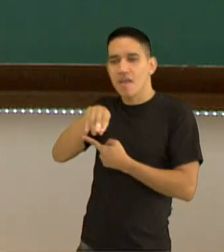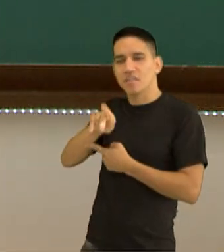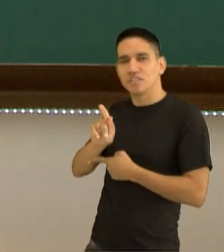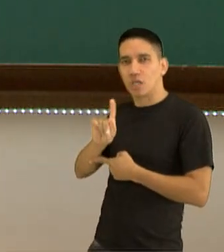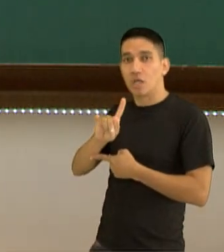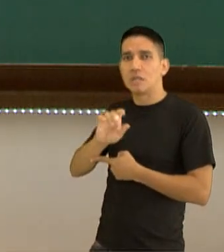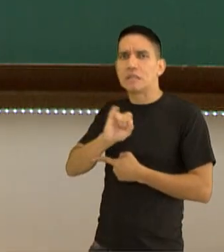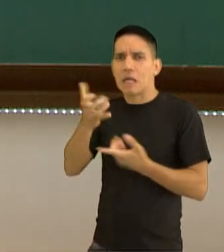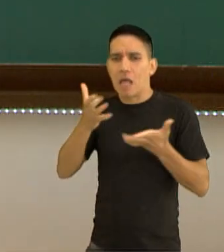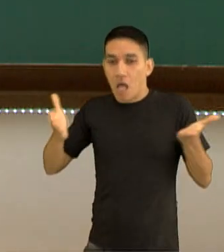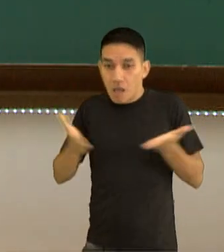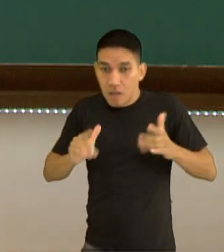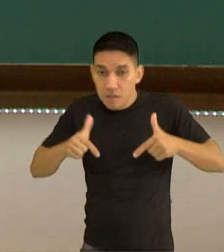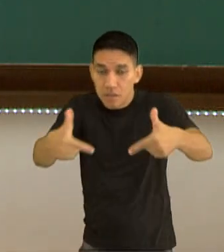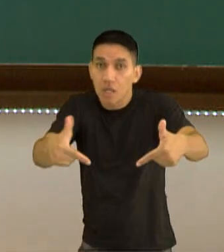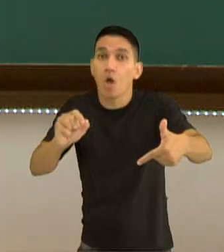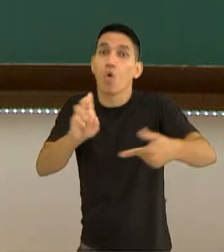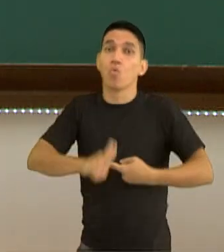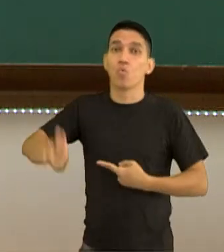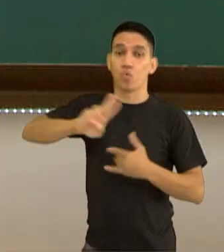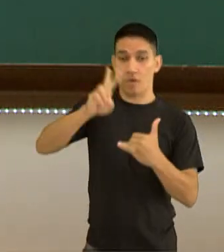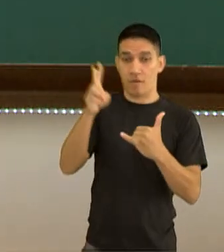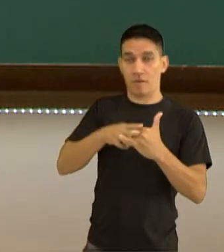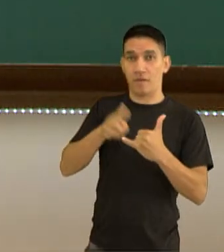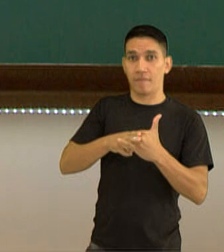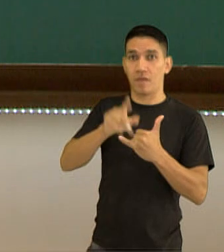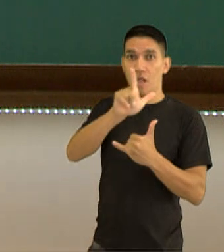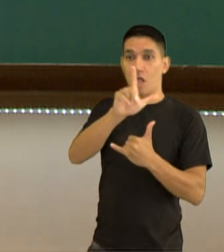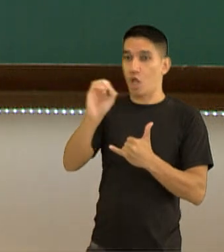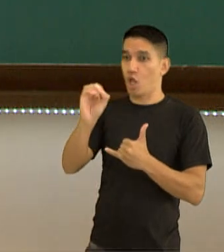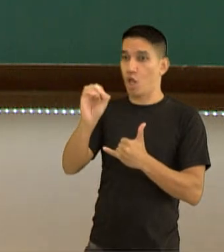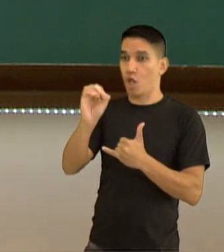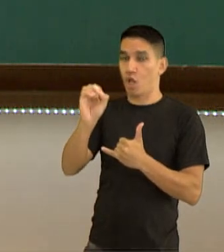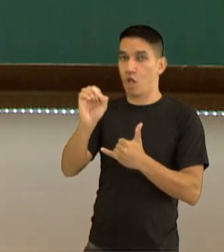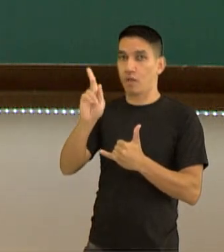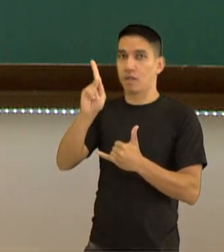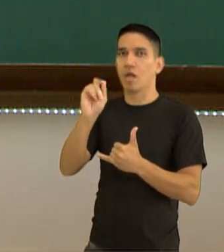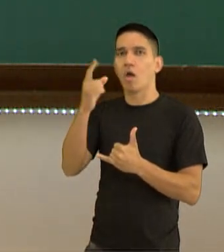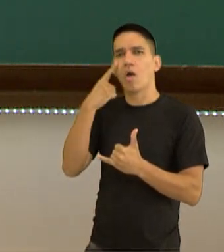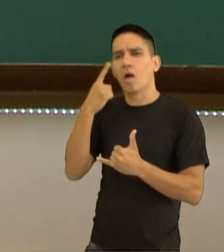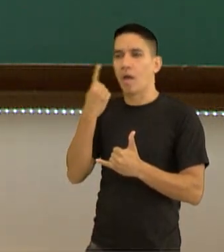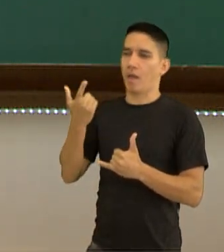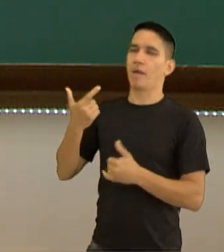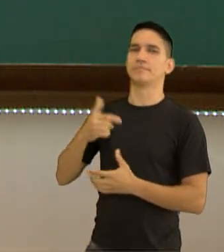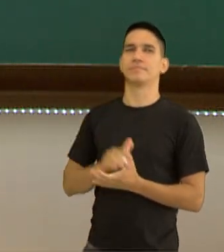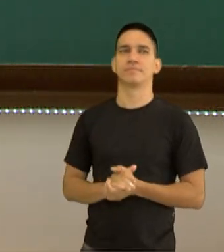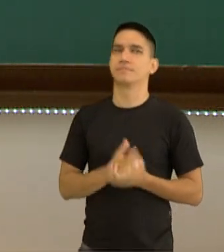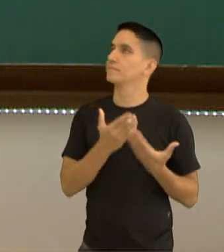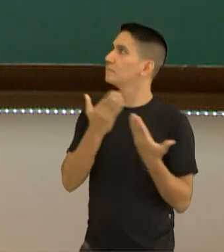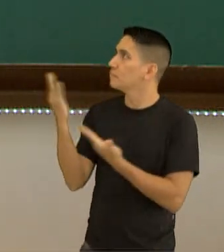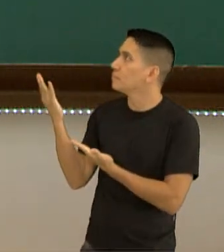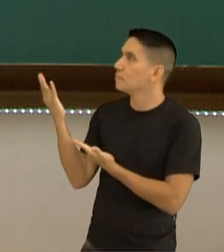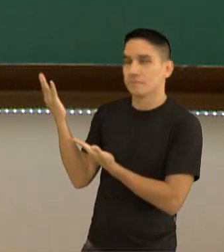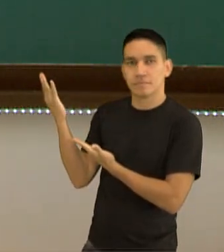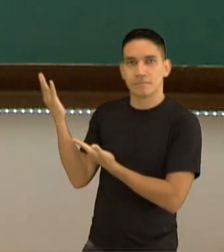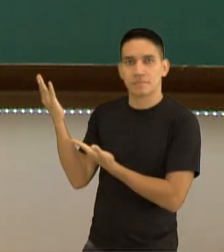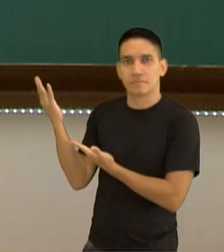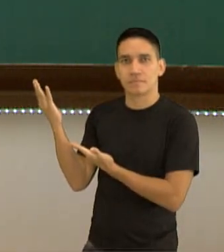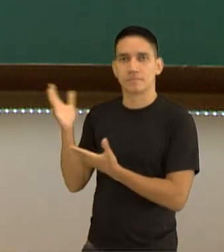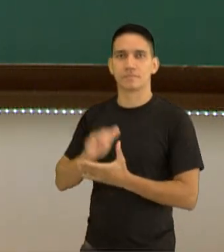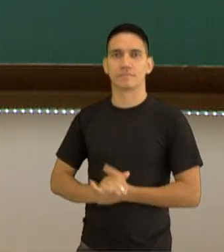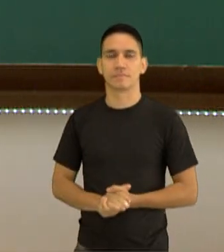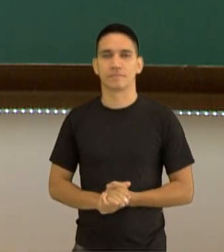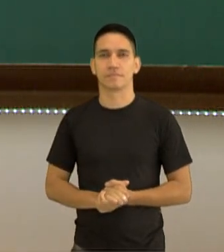presente contínuo, usando o primeiro verbo ali, o verbo look, eu vou ter I am looking, ou you are looking, he